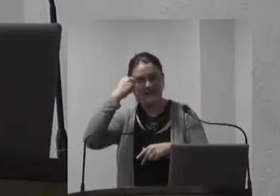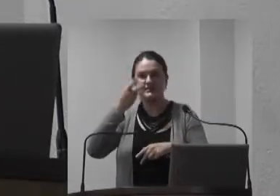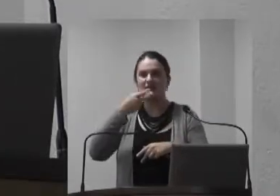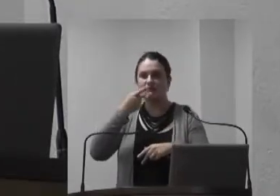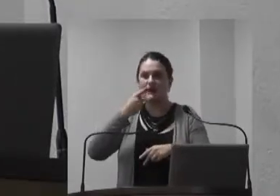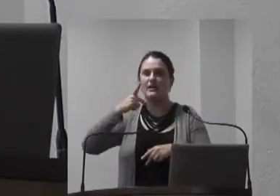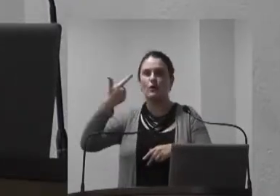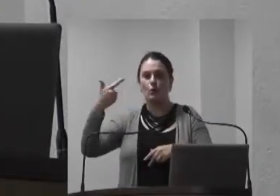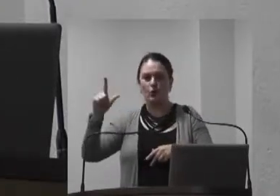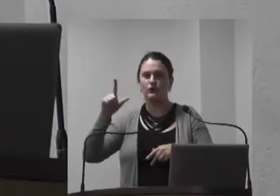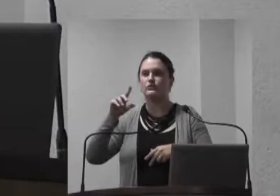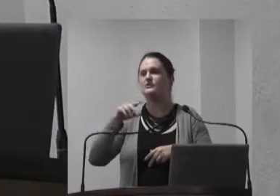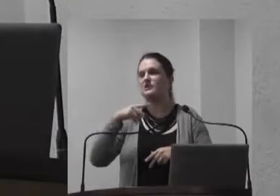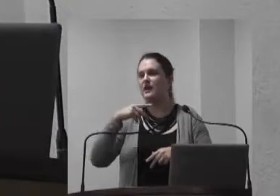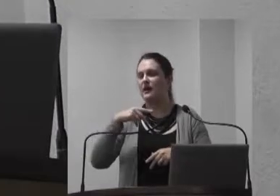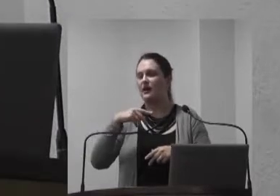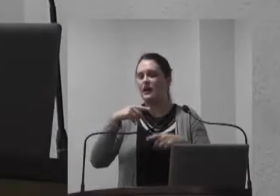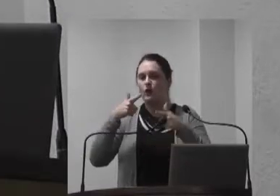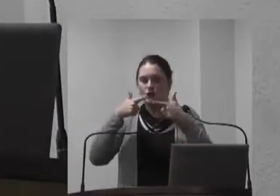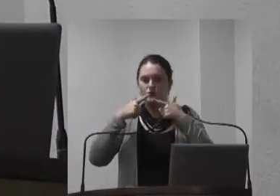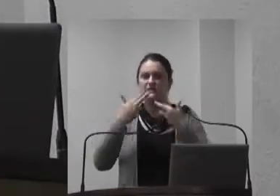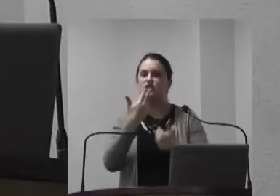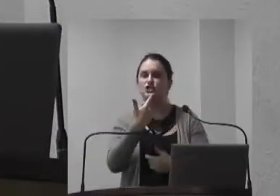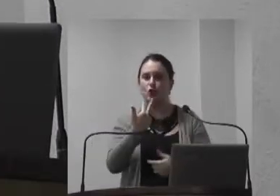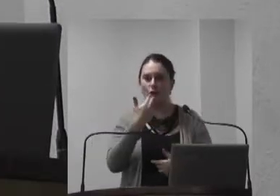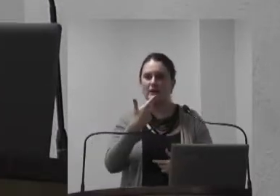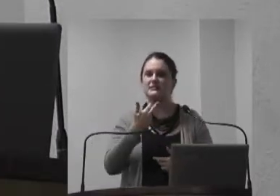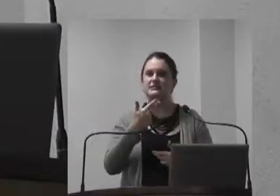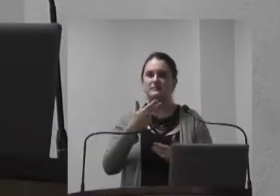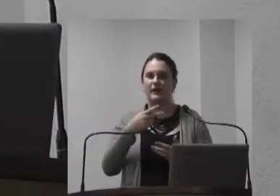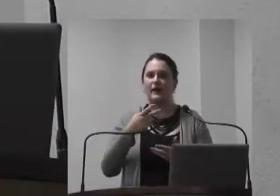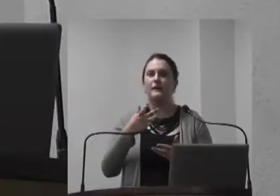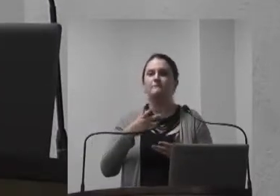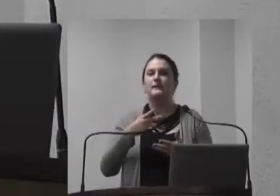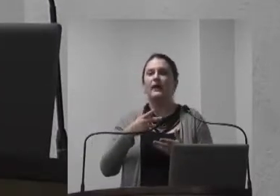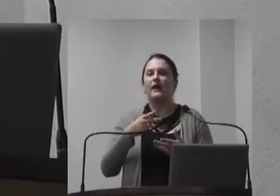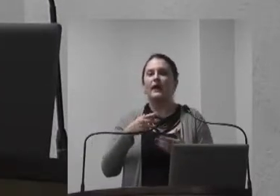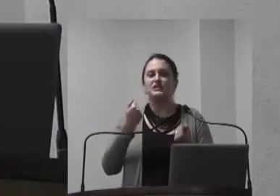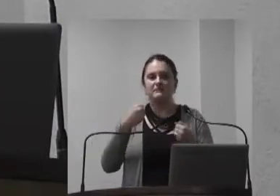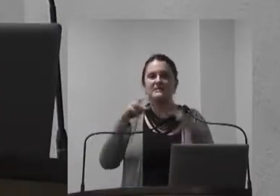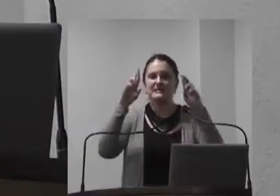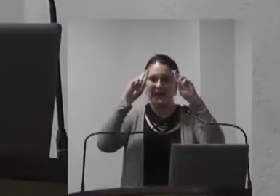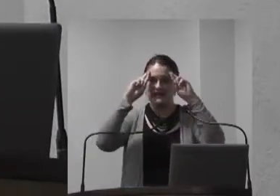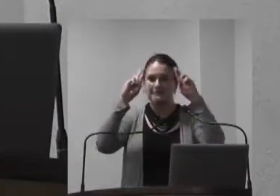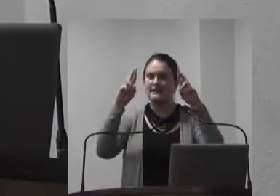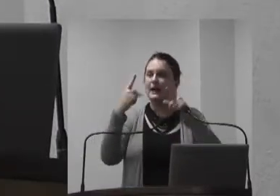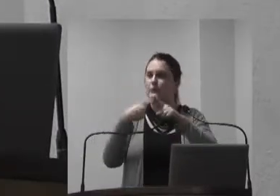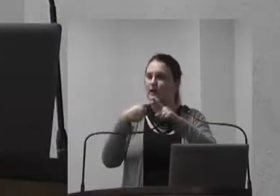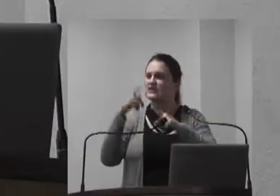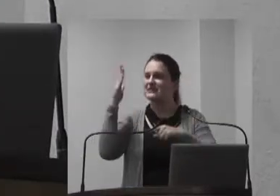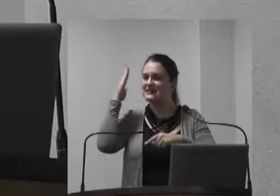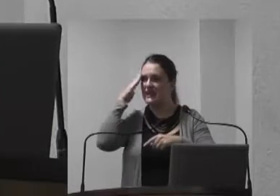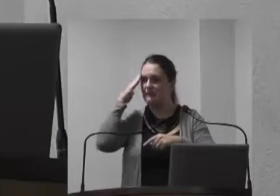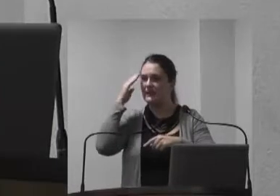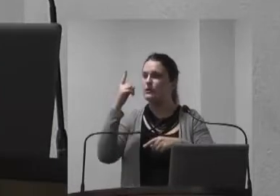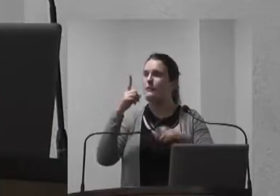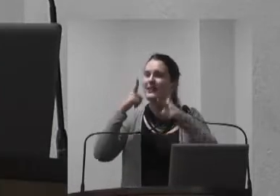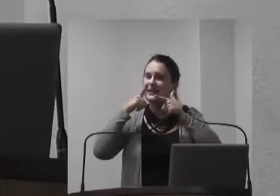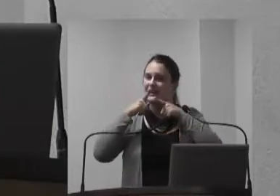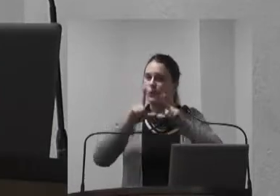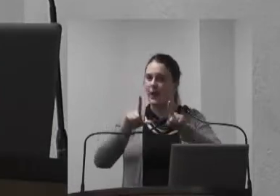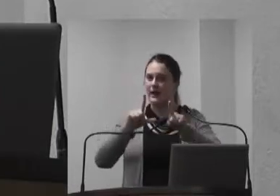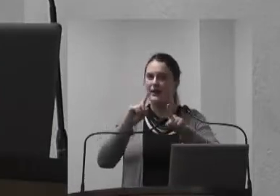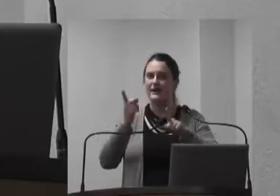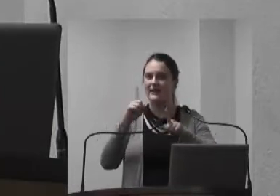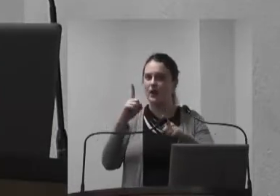pessoas negras que falam outros idiomas, né? A gente precisa respeitar, porque a gente sabe que